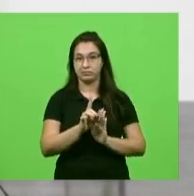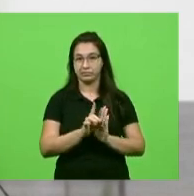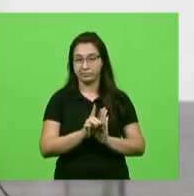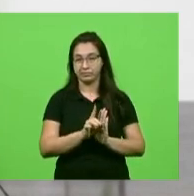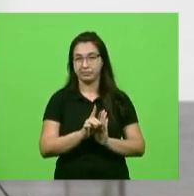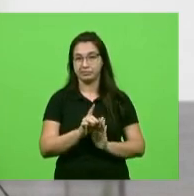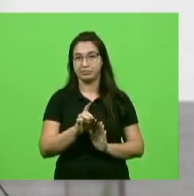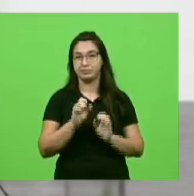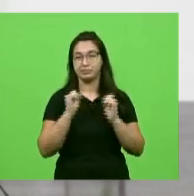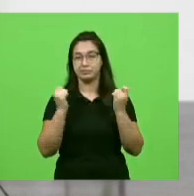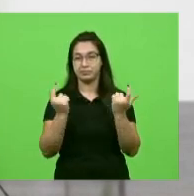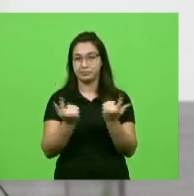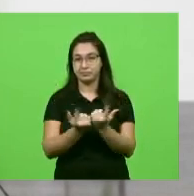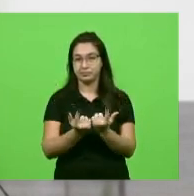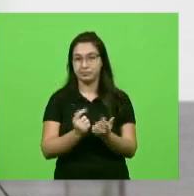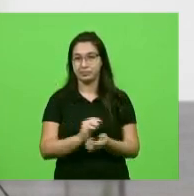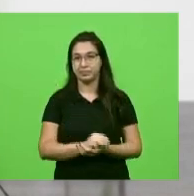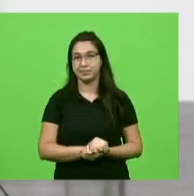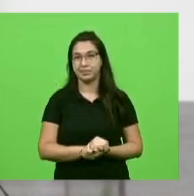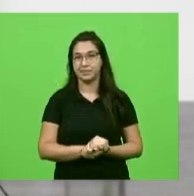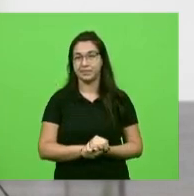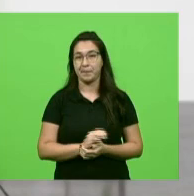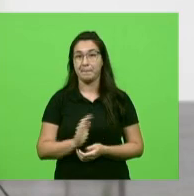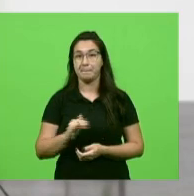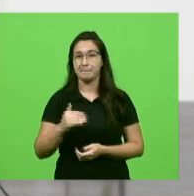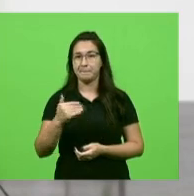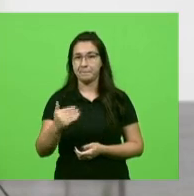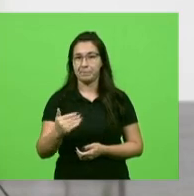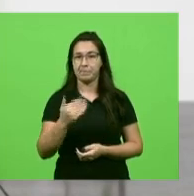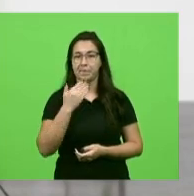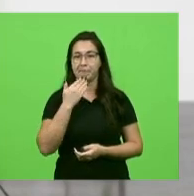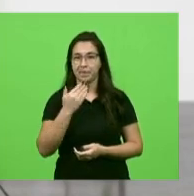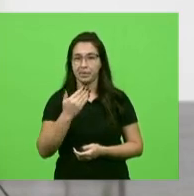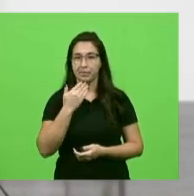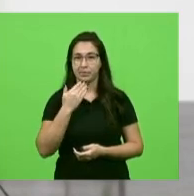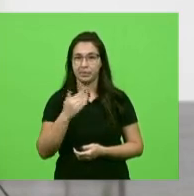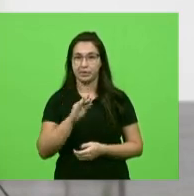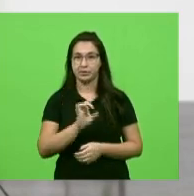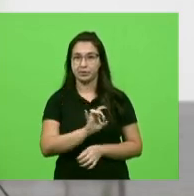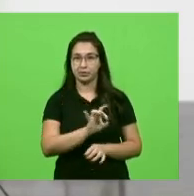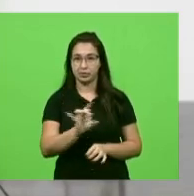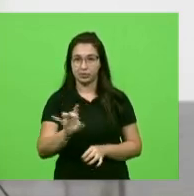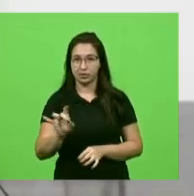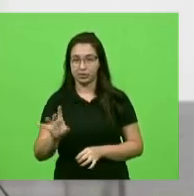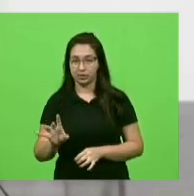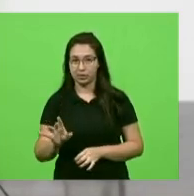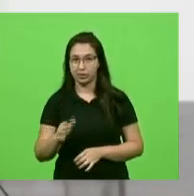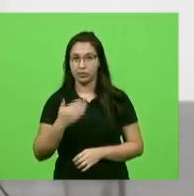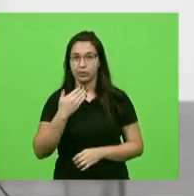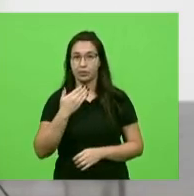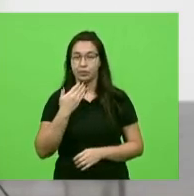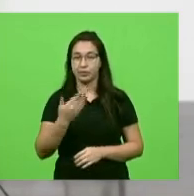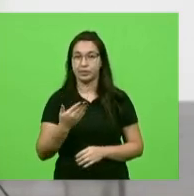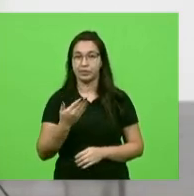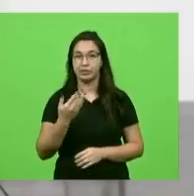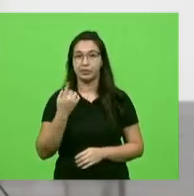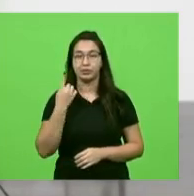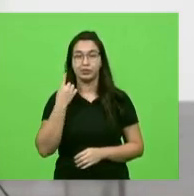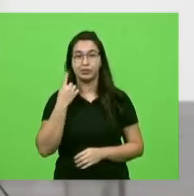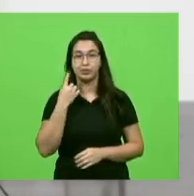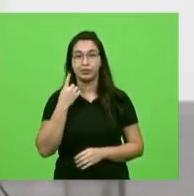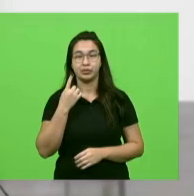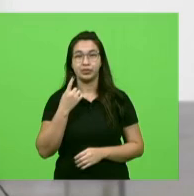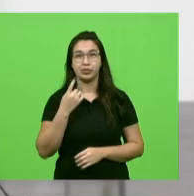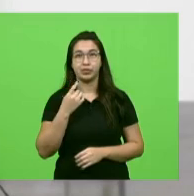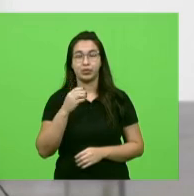Assembleia. Realizadas as diligências requeridas pelas partes, solicitadas em meados de novembro de